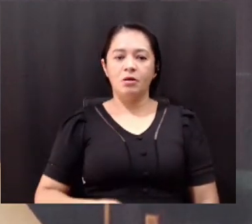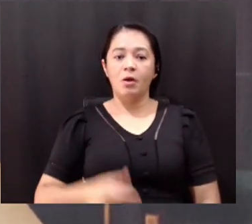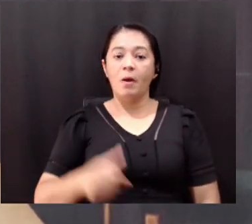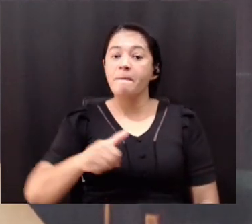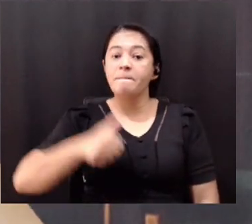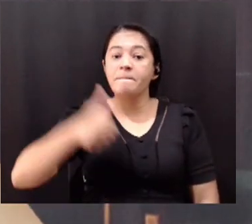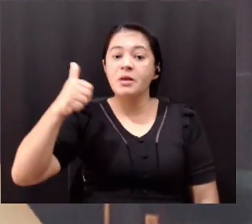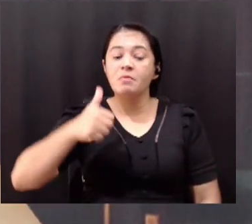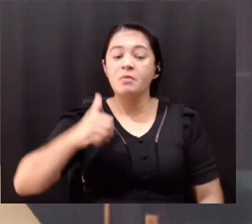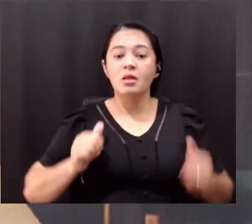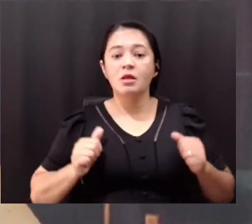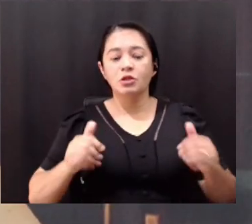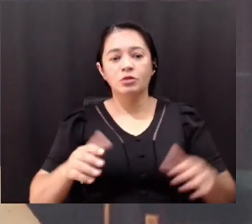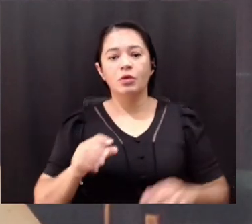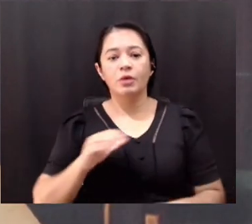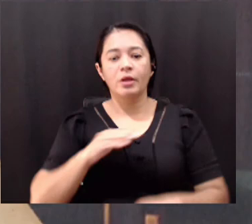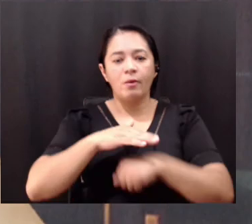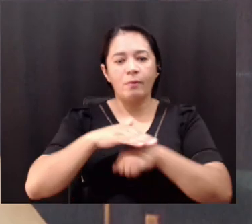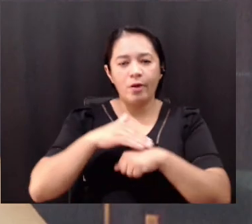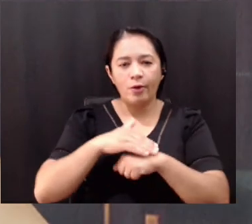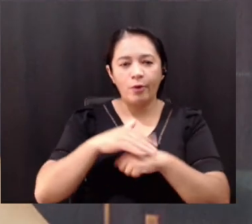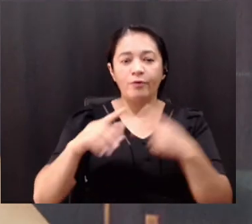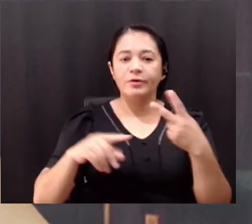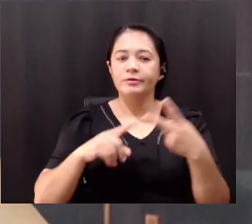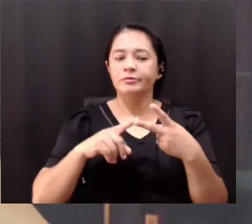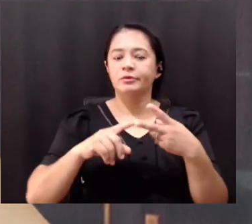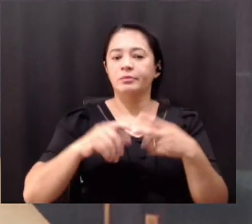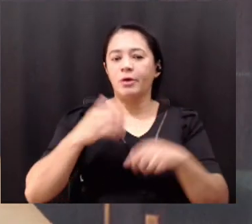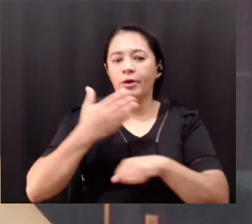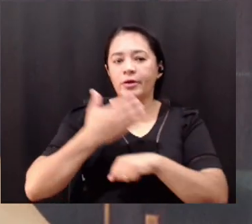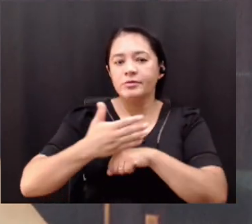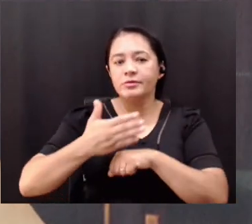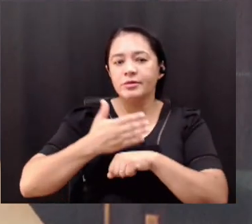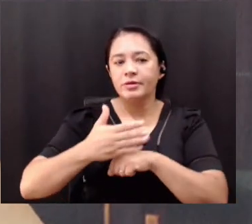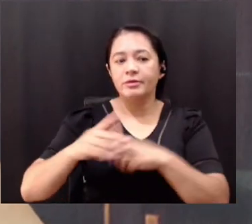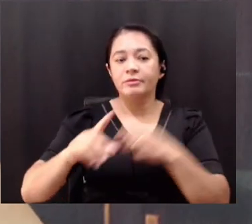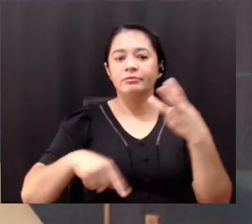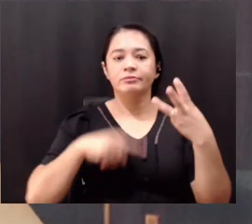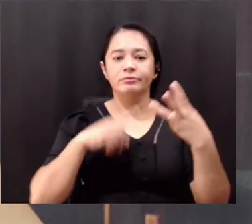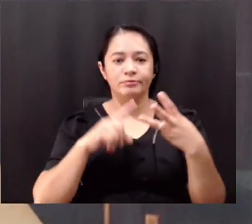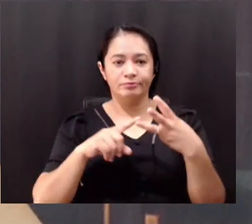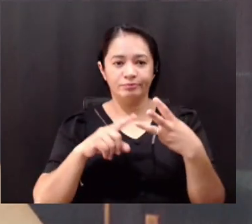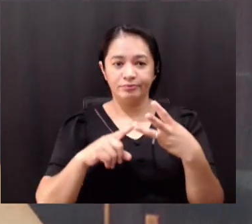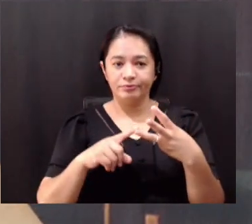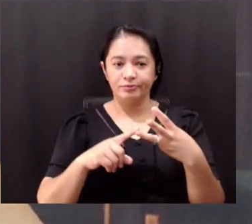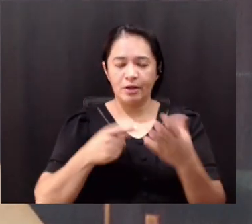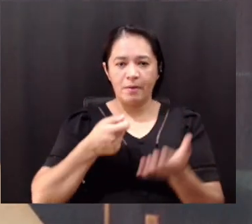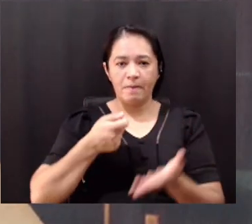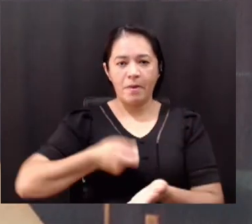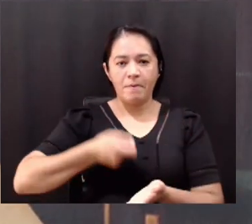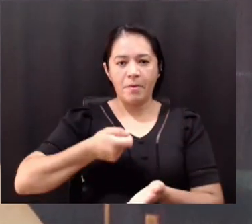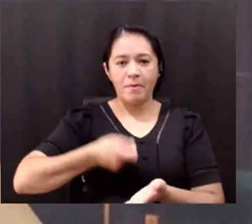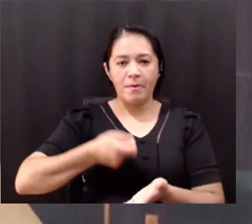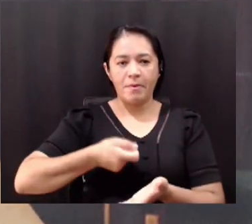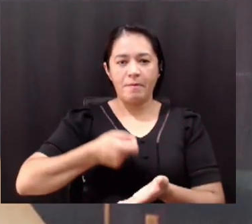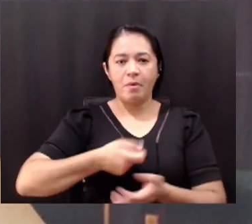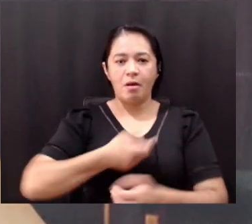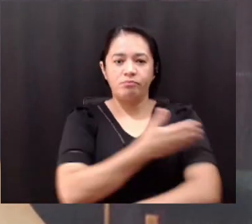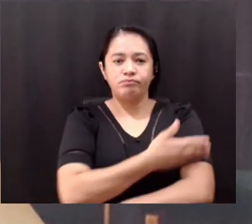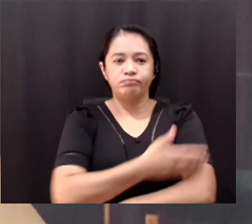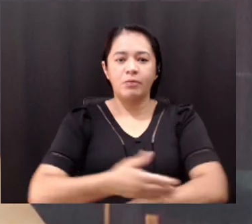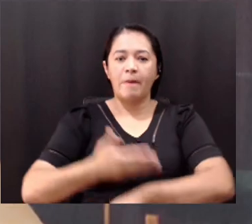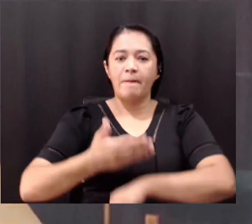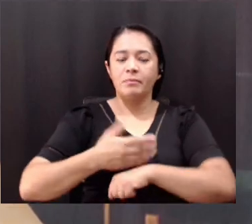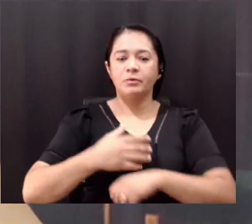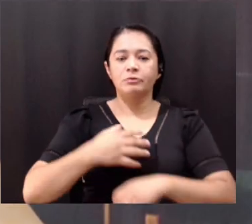o segundo passo são treinamentos, o terceiro passo são punições disciplinares para práticas dessa forma, e